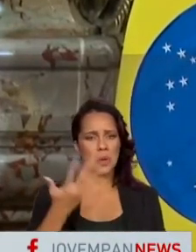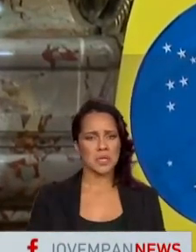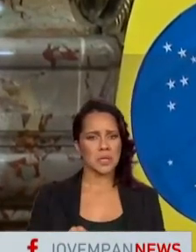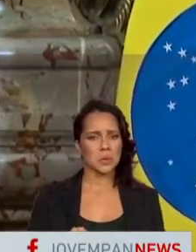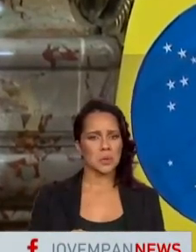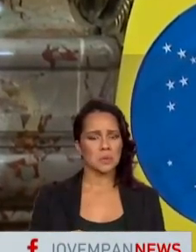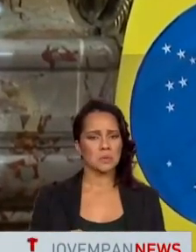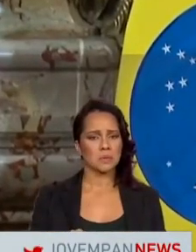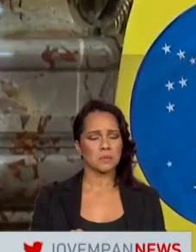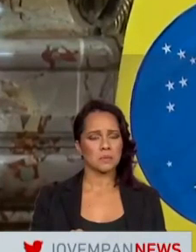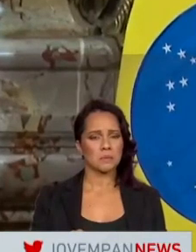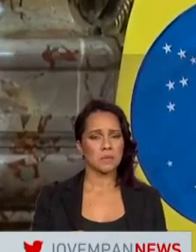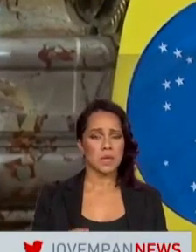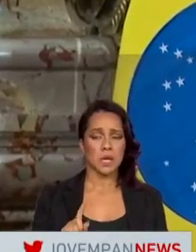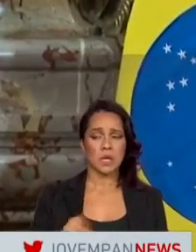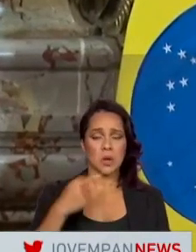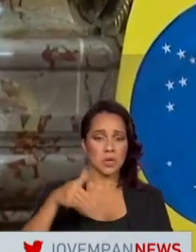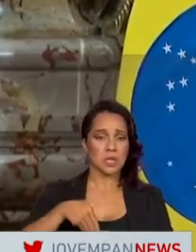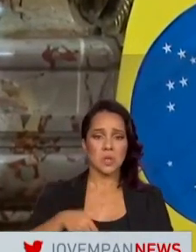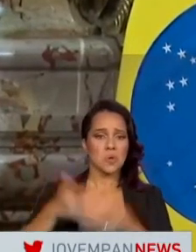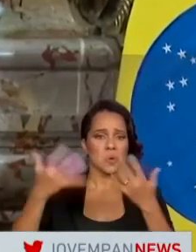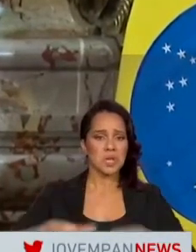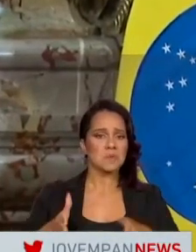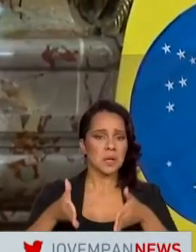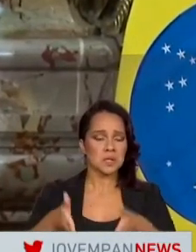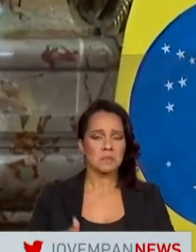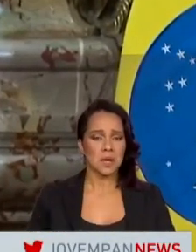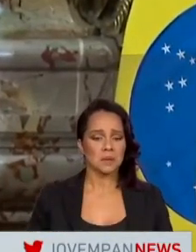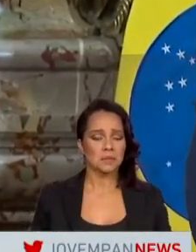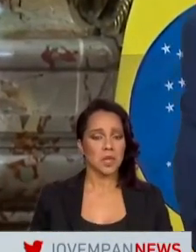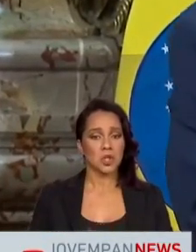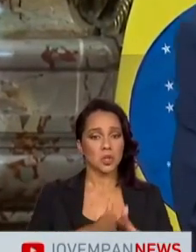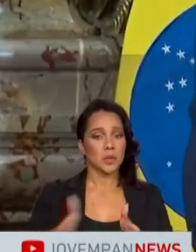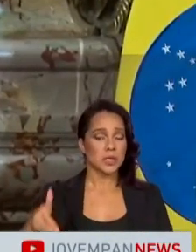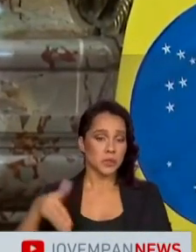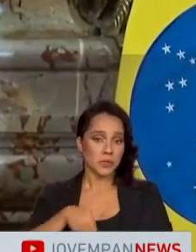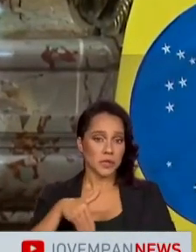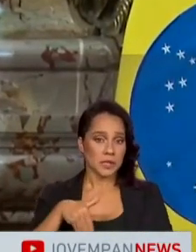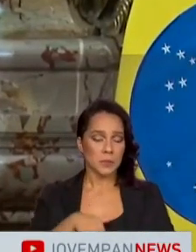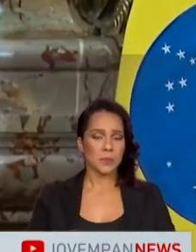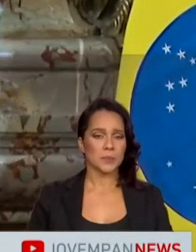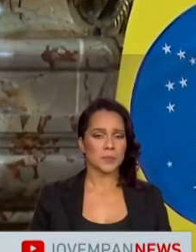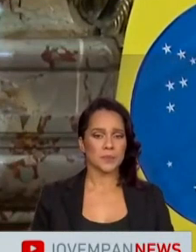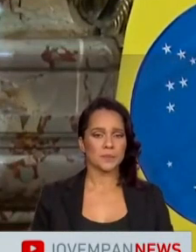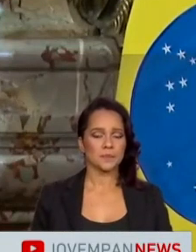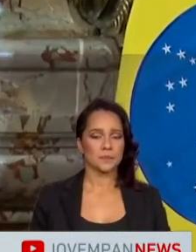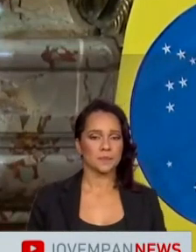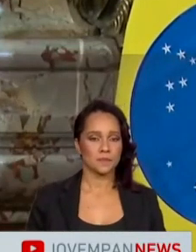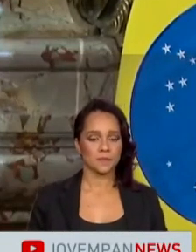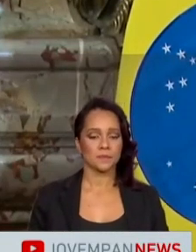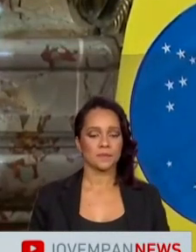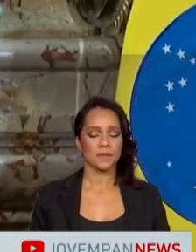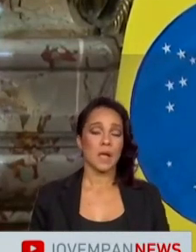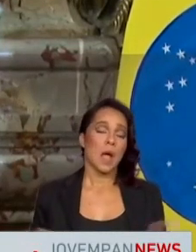aceitou. E na outra eleição, no que nem participar e creio que do depois, processo eleitoral. A oposição não aceitou